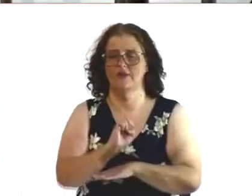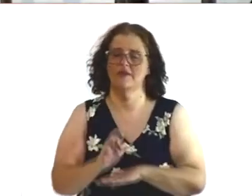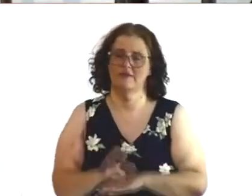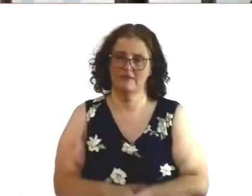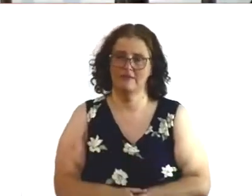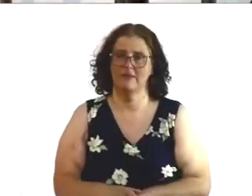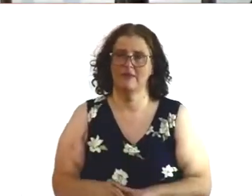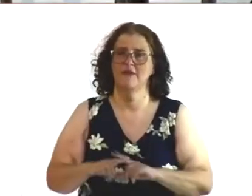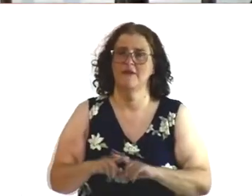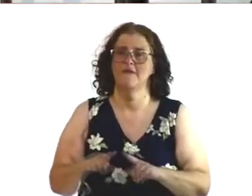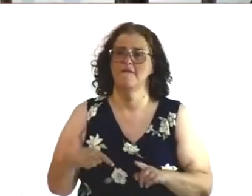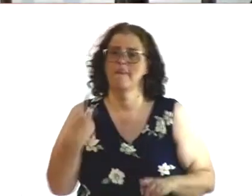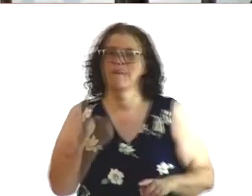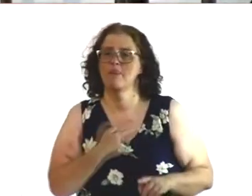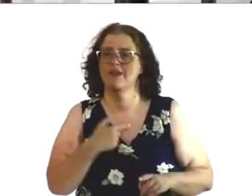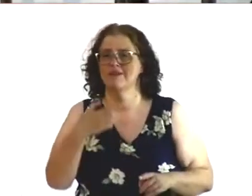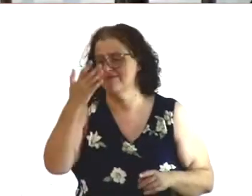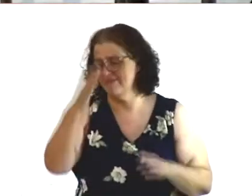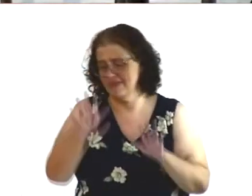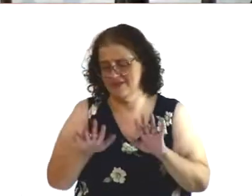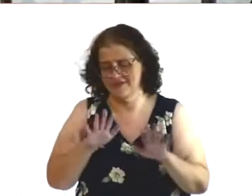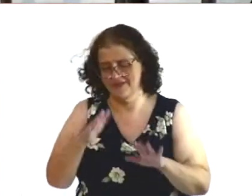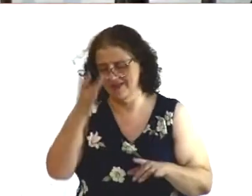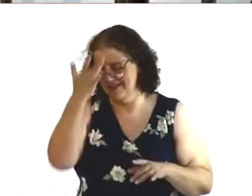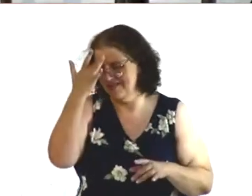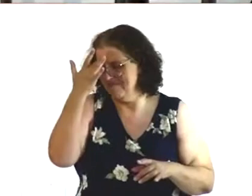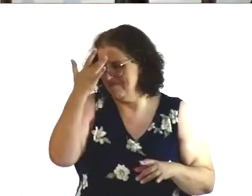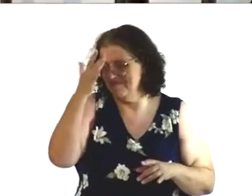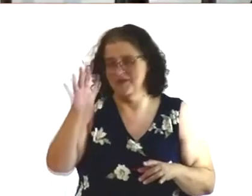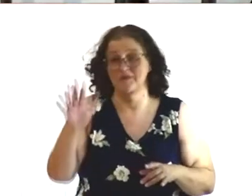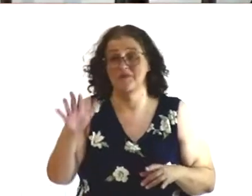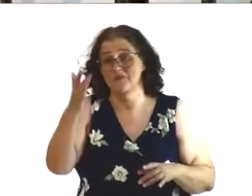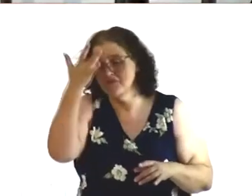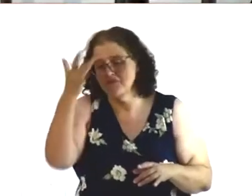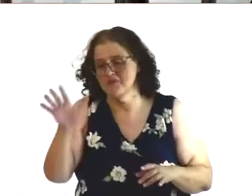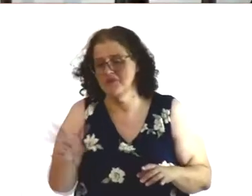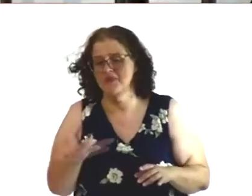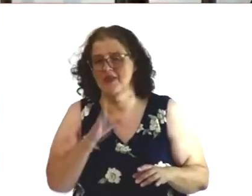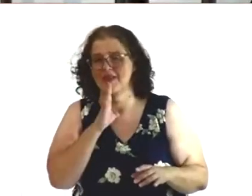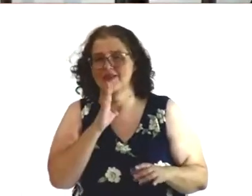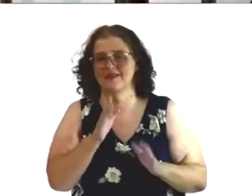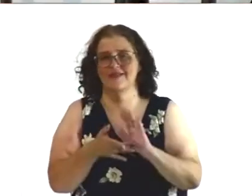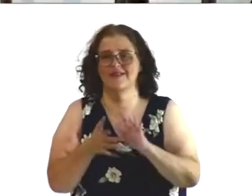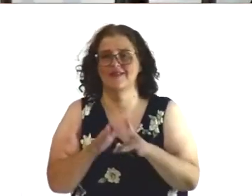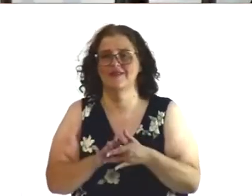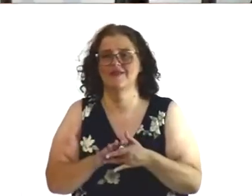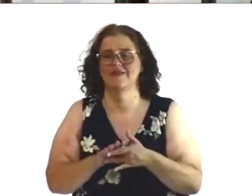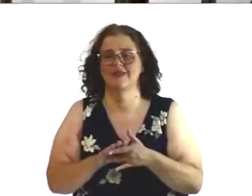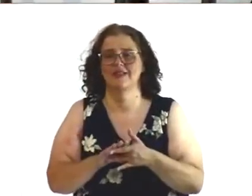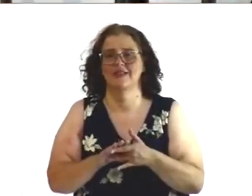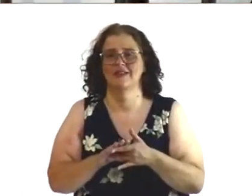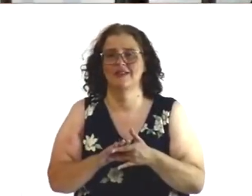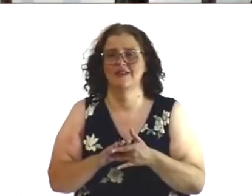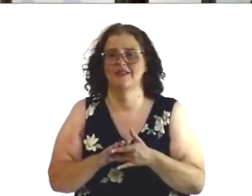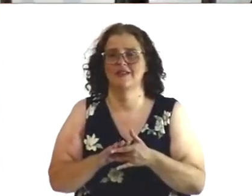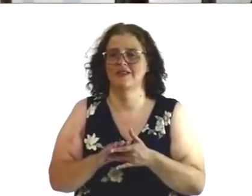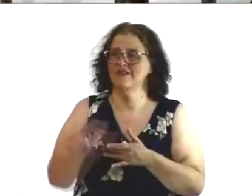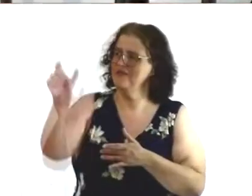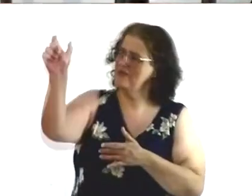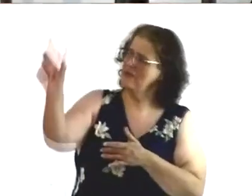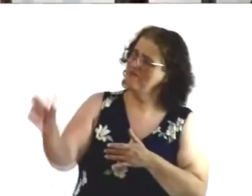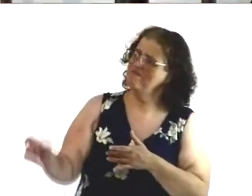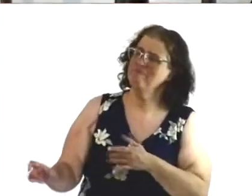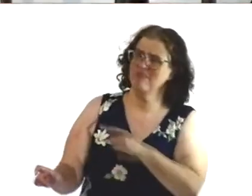Ou quando reconhece a pessoa, dizem: parece um homem importante mesmo, mas começam a questionar